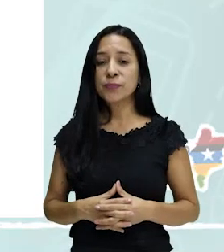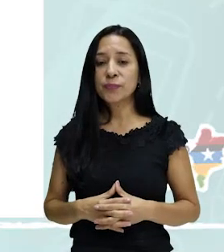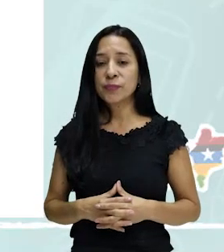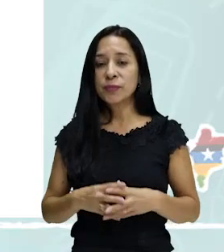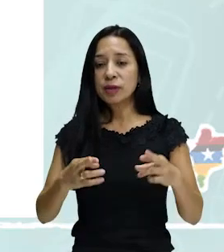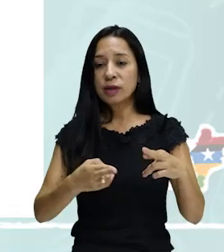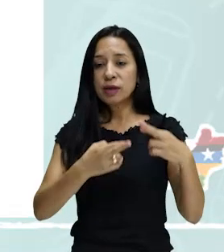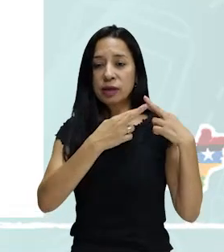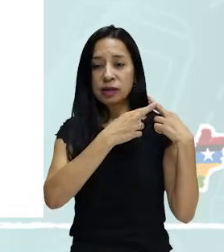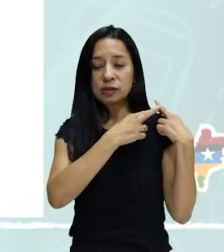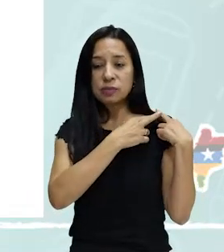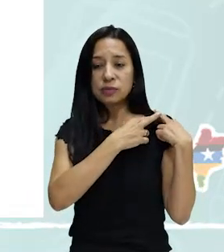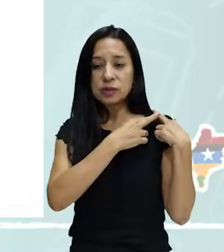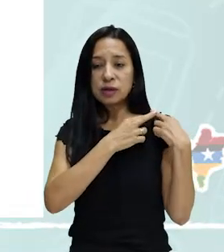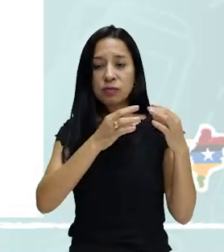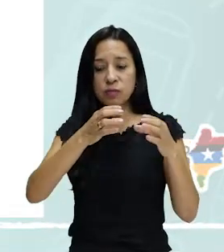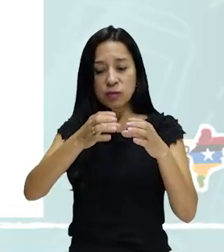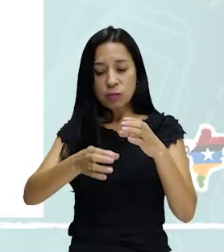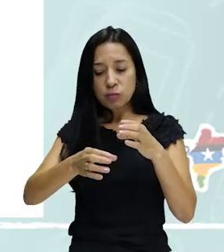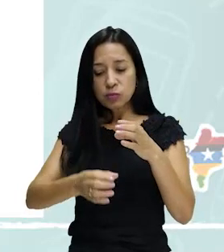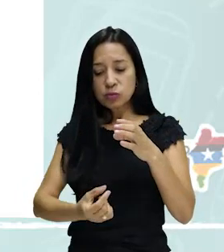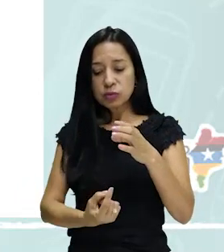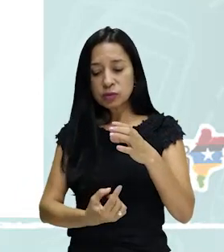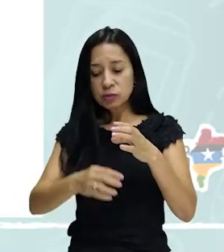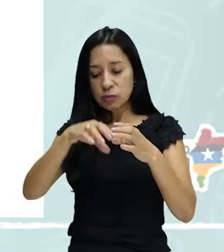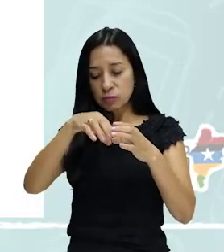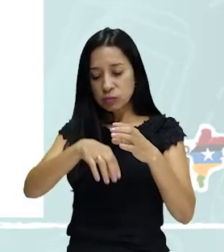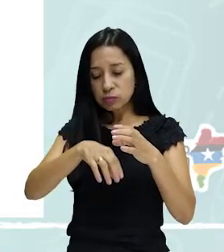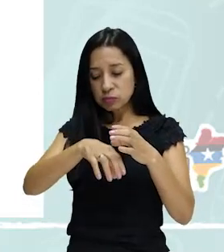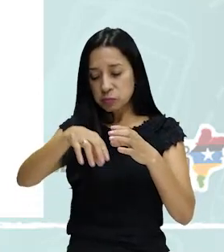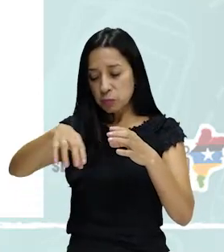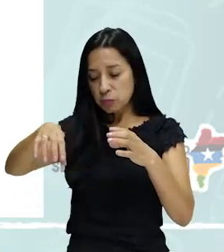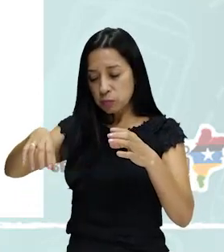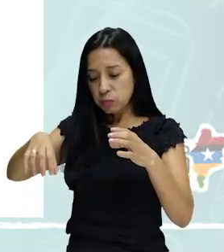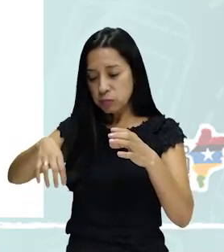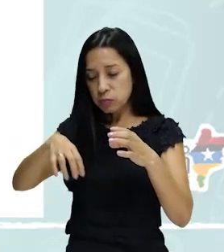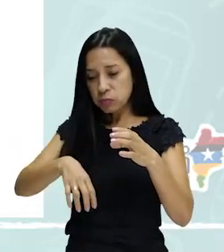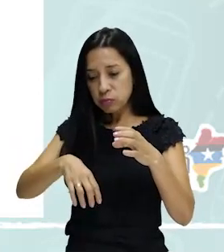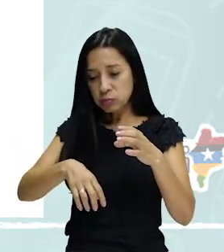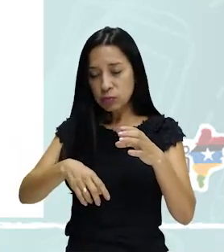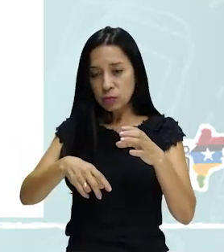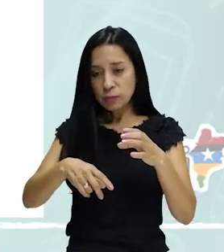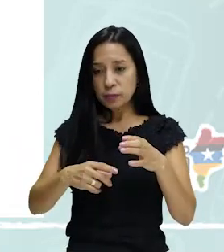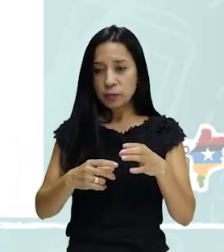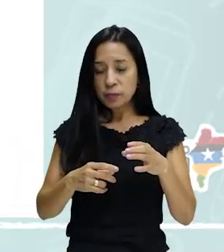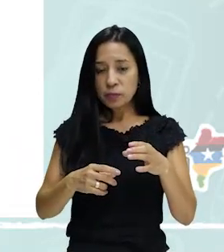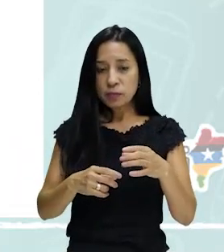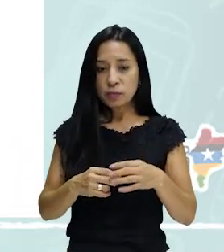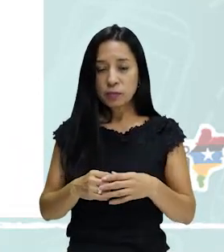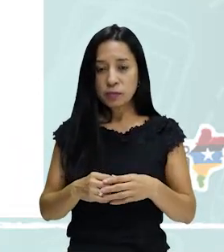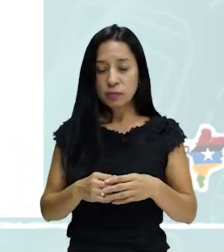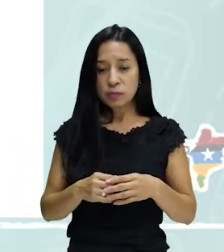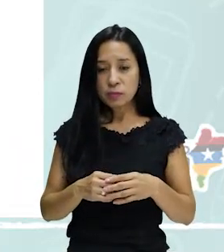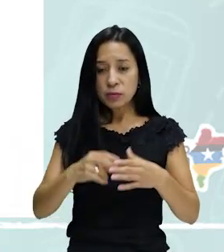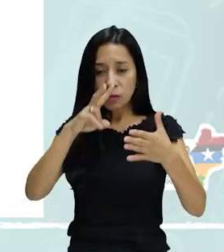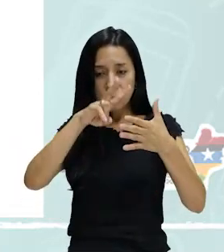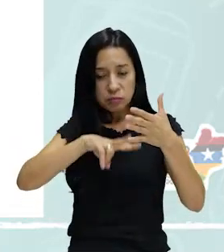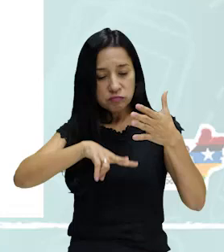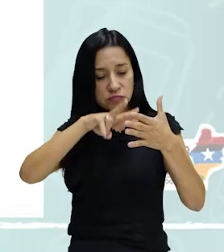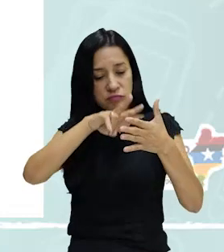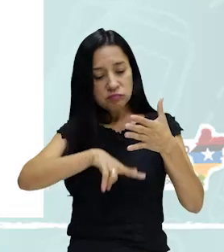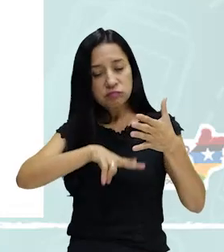pela colocação das estacas, né, na maioria das vezes de concreto, né? E fazem parte